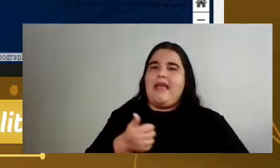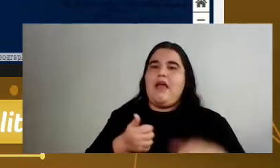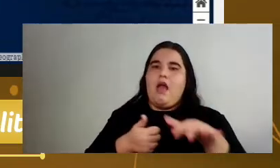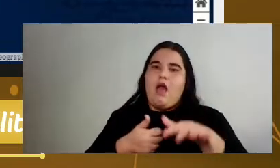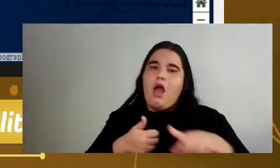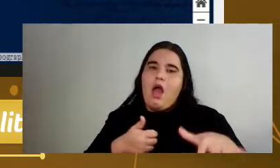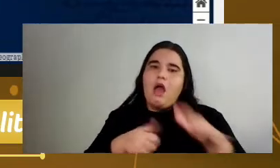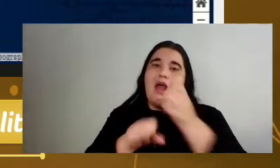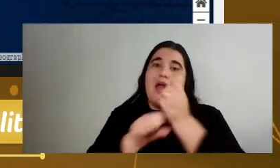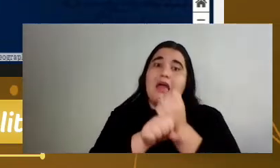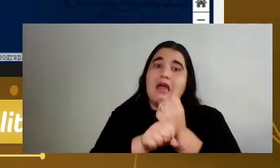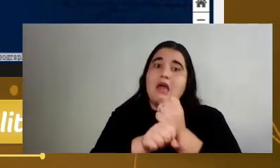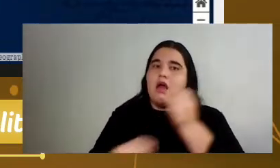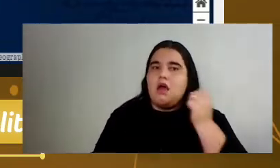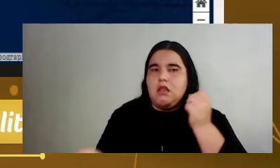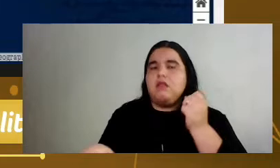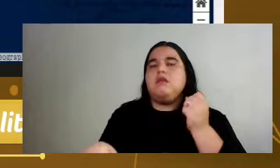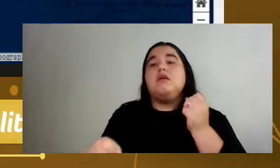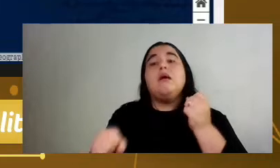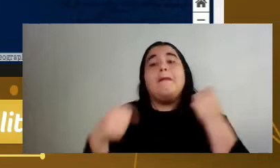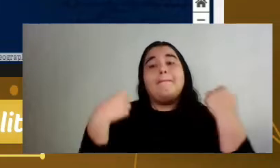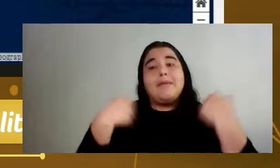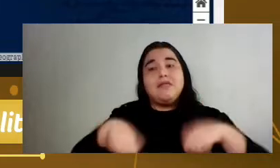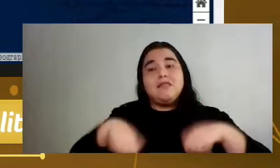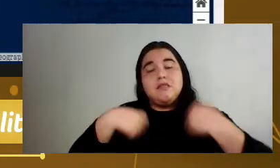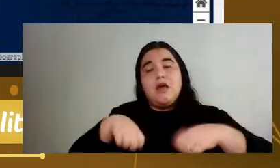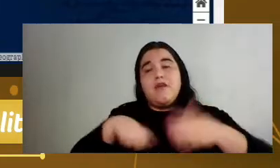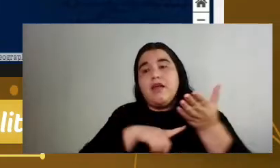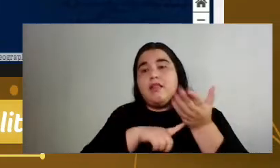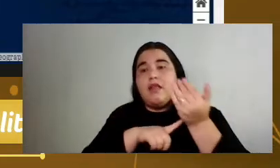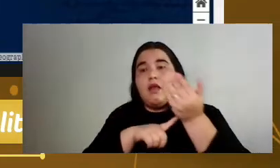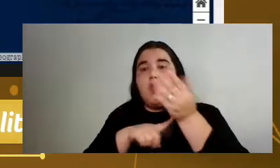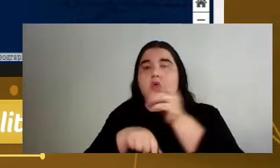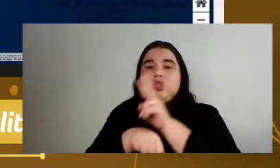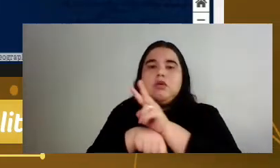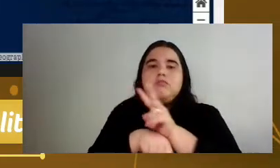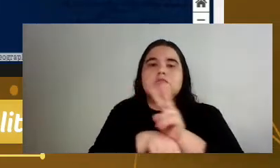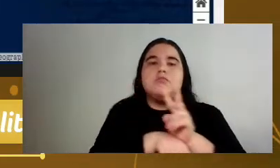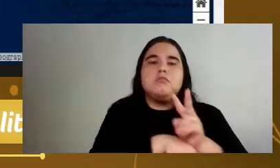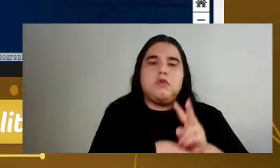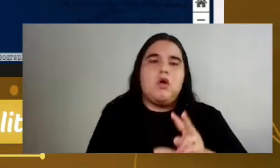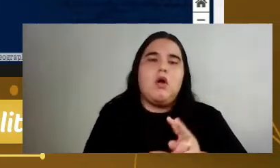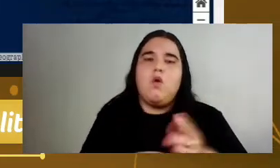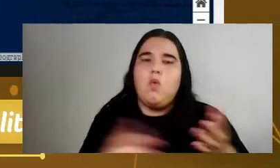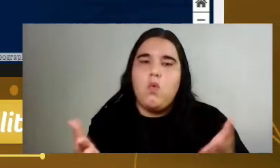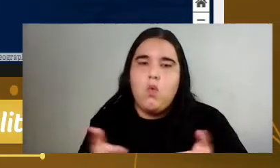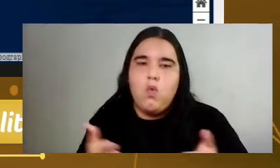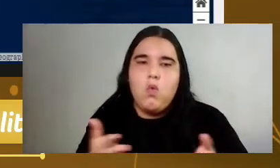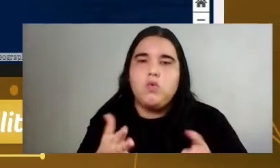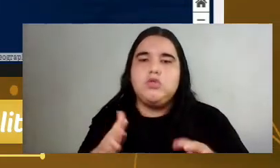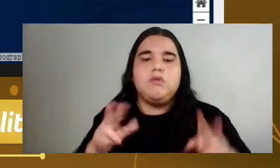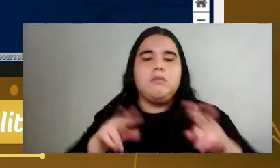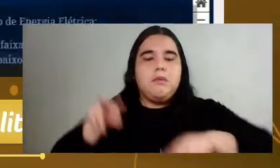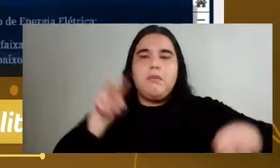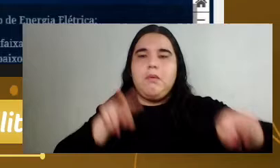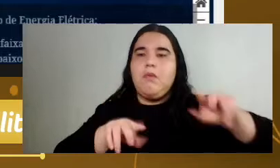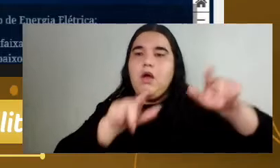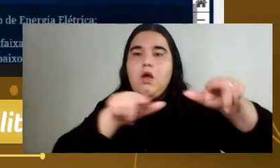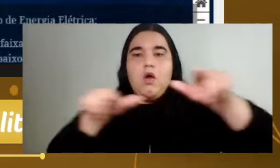de uma tecnologia para poder fazer todo esse monitoramento. Hoje a gente monitora todos esses ativos da Chess.